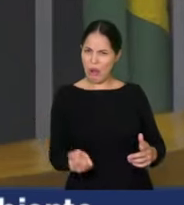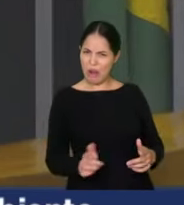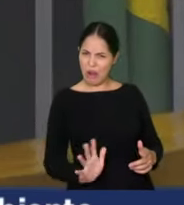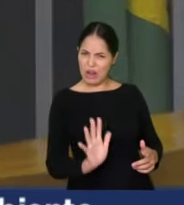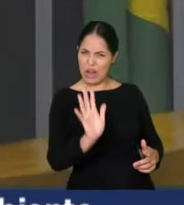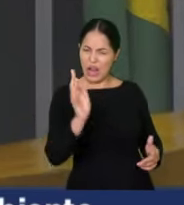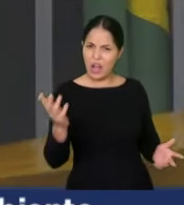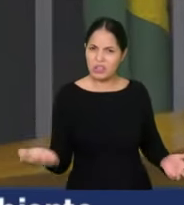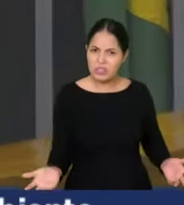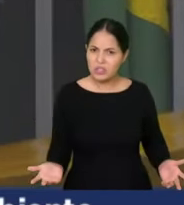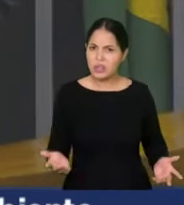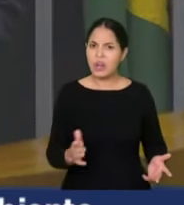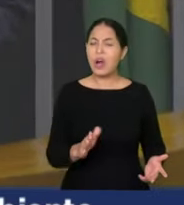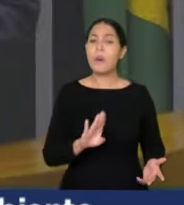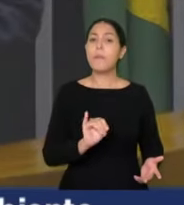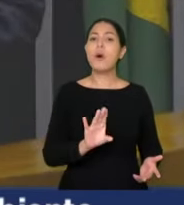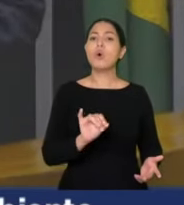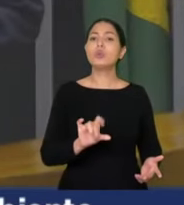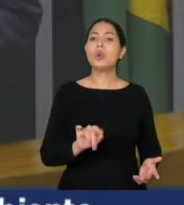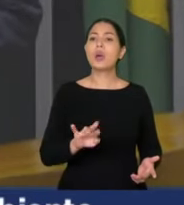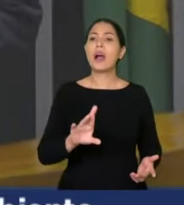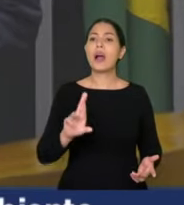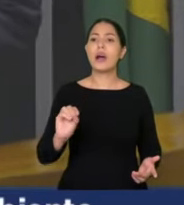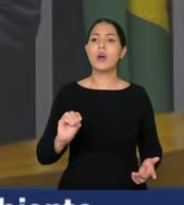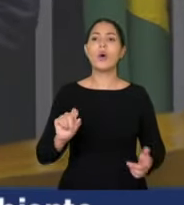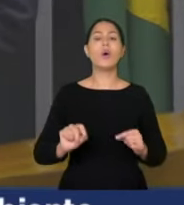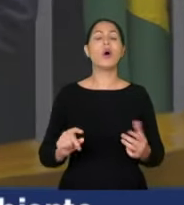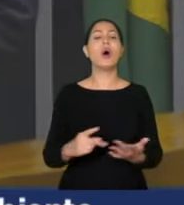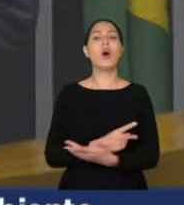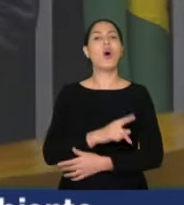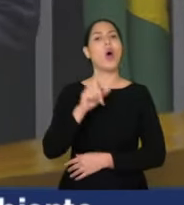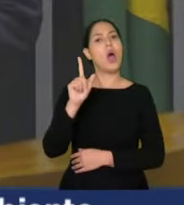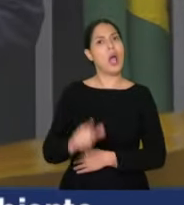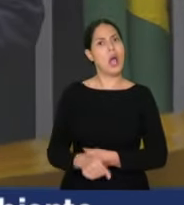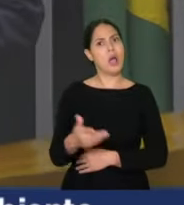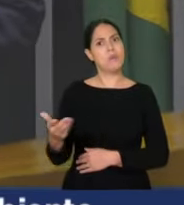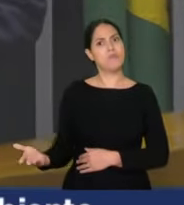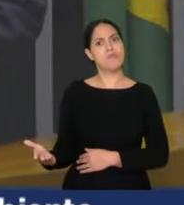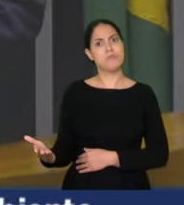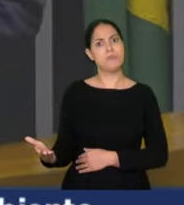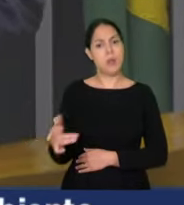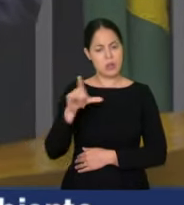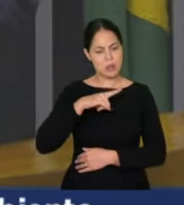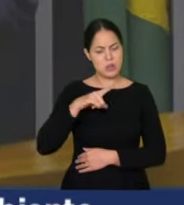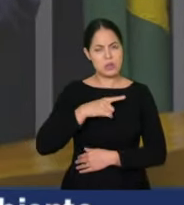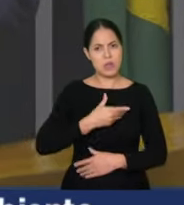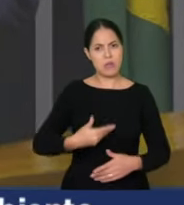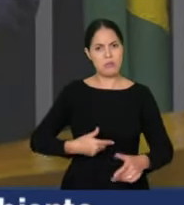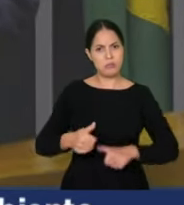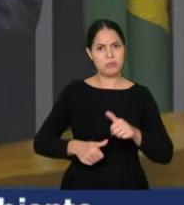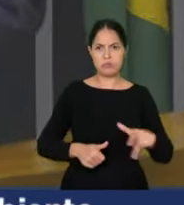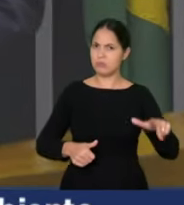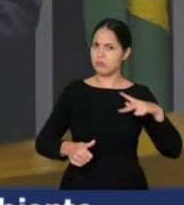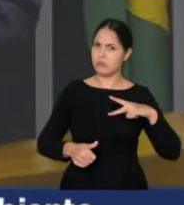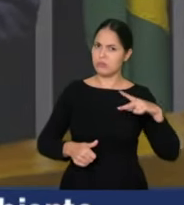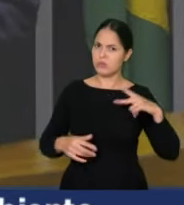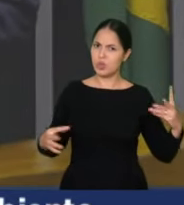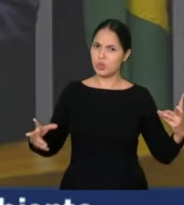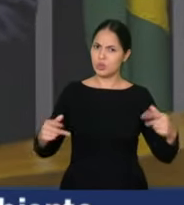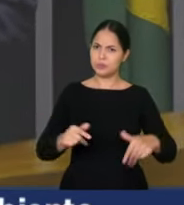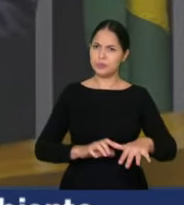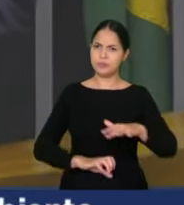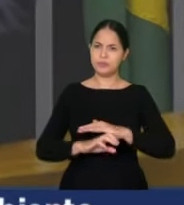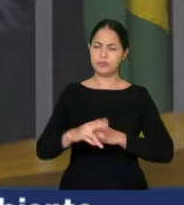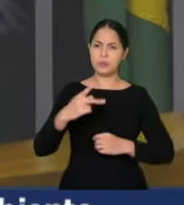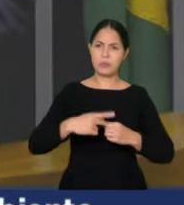dos eletricitários, para os companheiros petroleiros que tiveram o projeto de privatização aí anunciado pelo